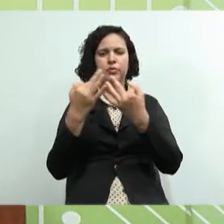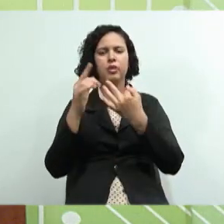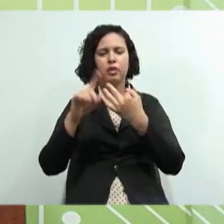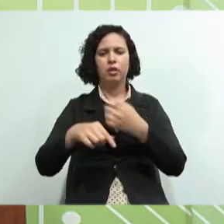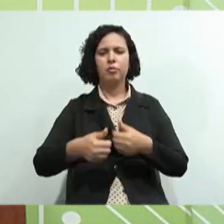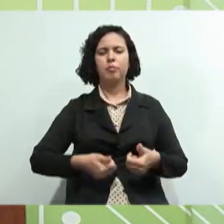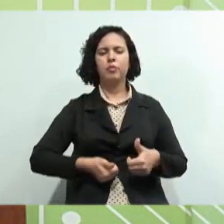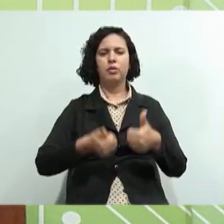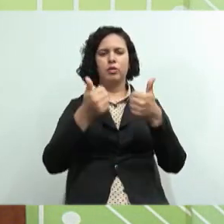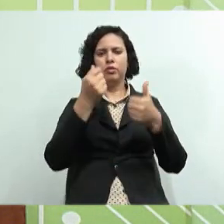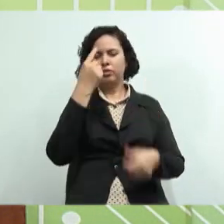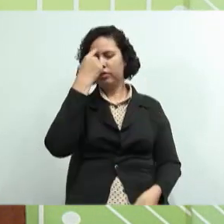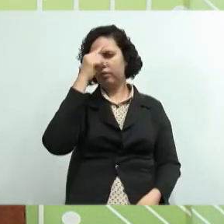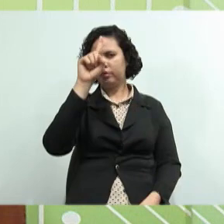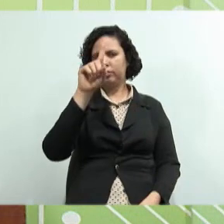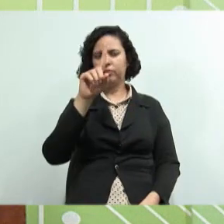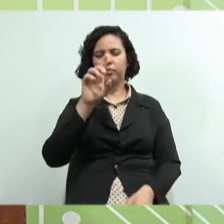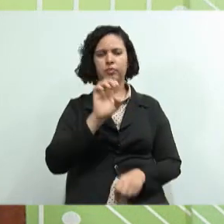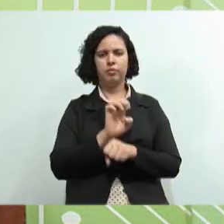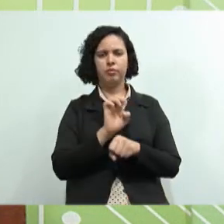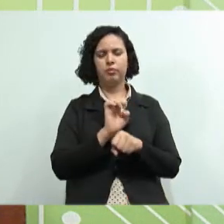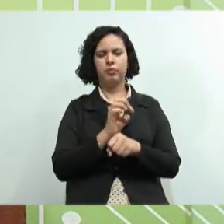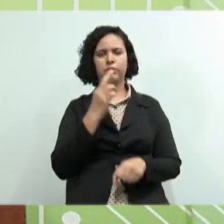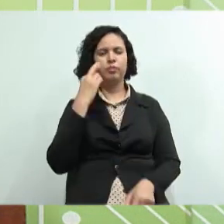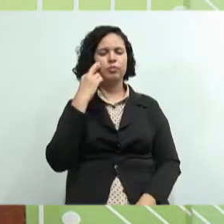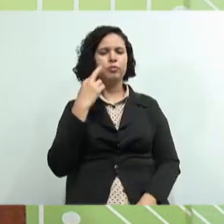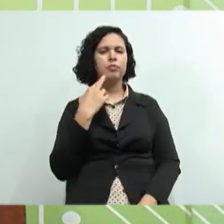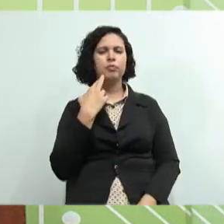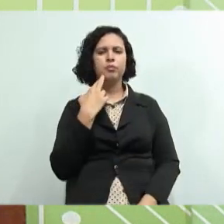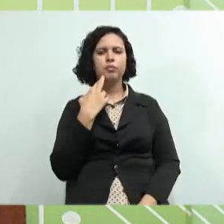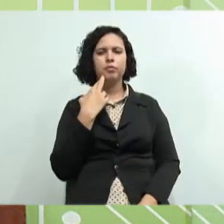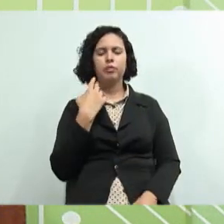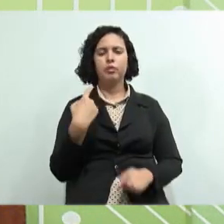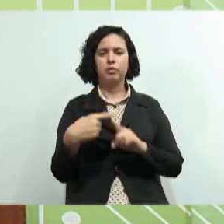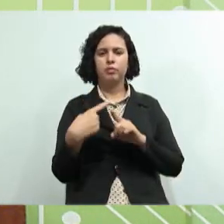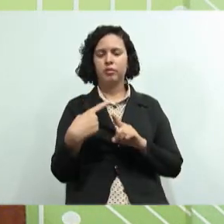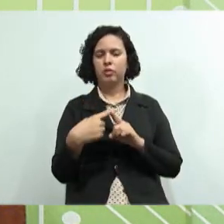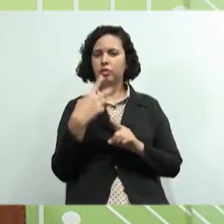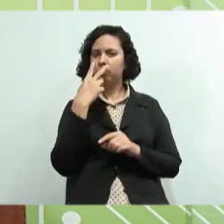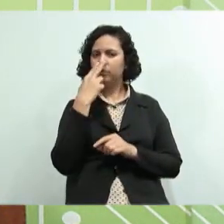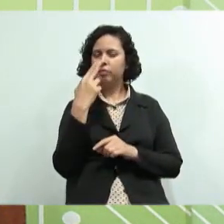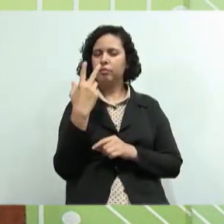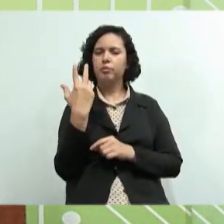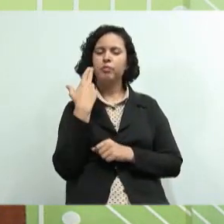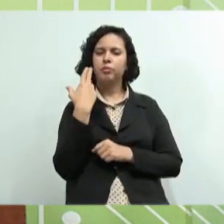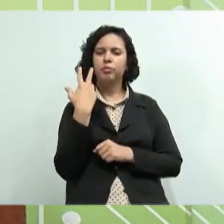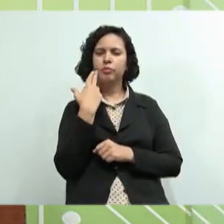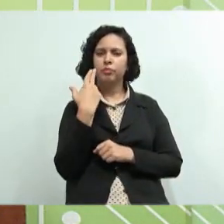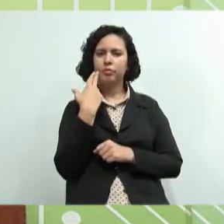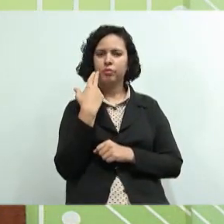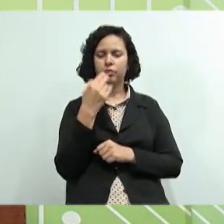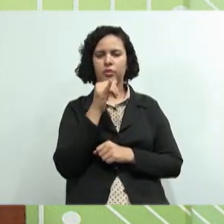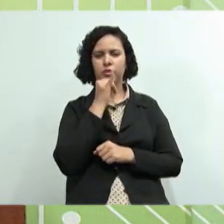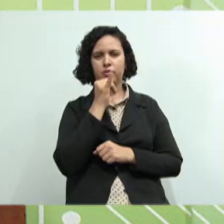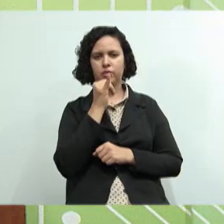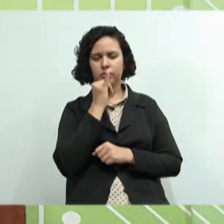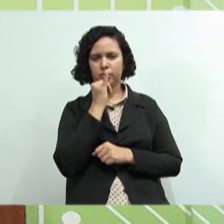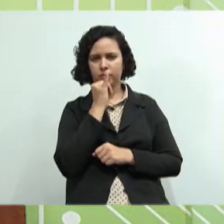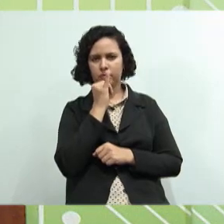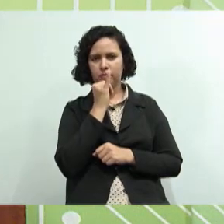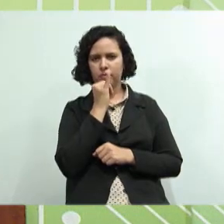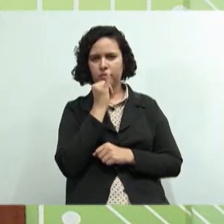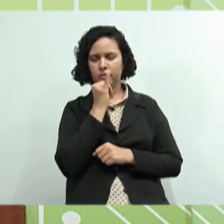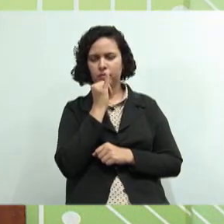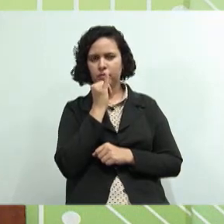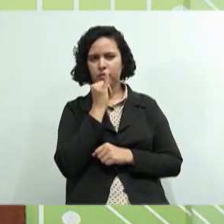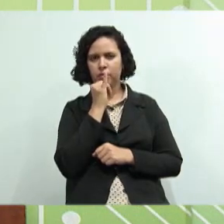ideias para o estado de Rondônia. Parece natural, porque com tantas agriculturas familiares no nosso estado, com tantos exemplos de agricultura familiar,